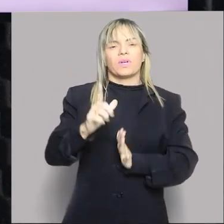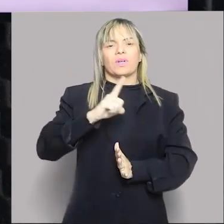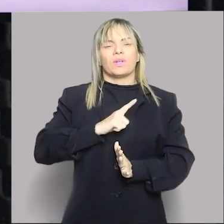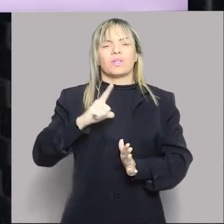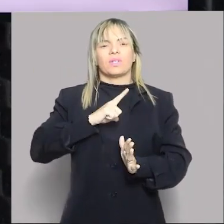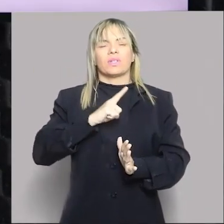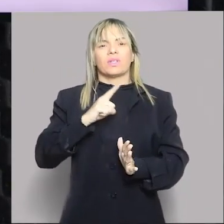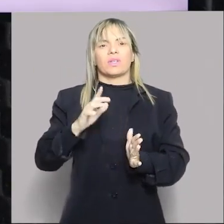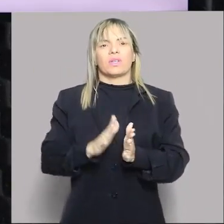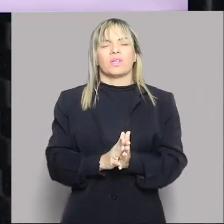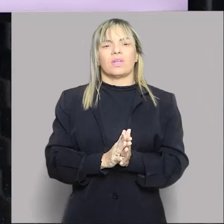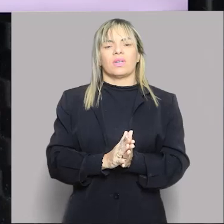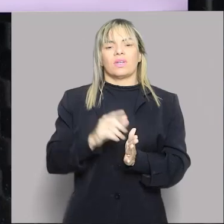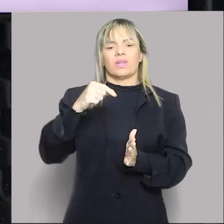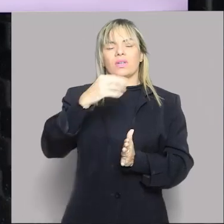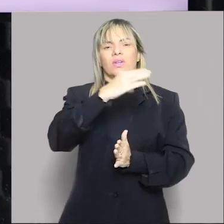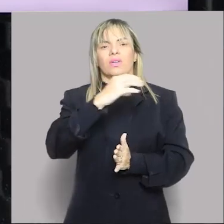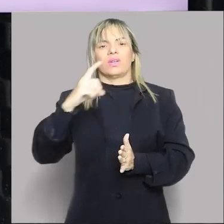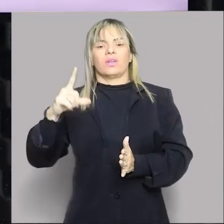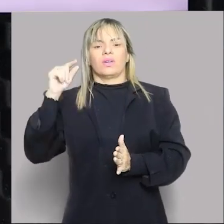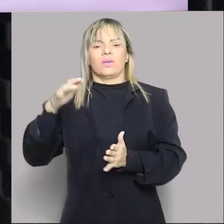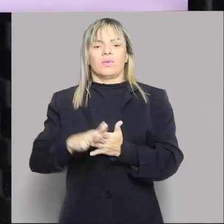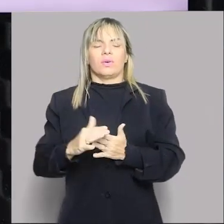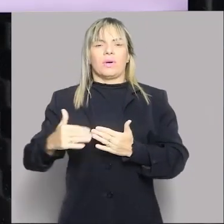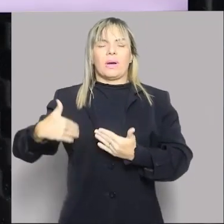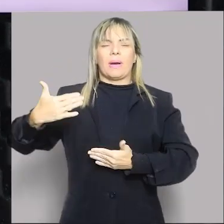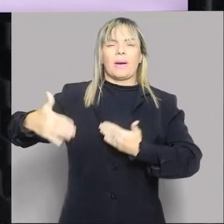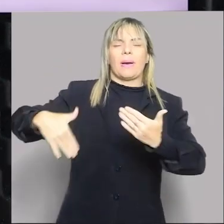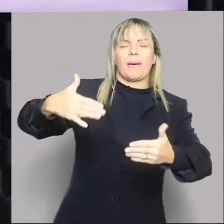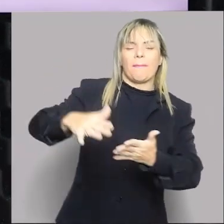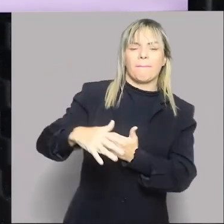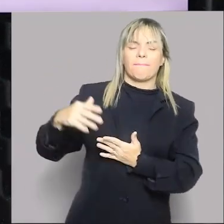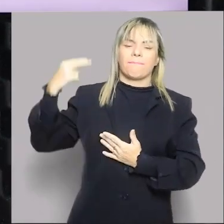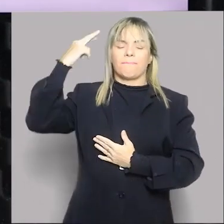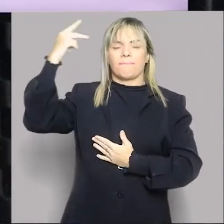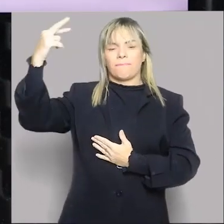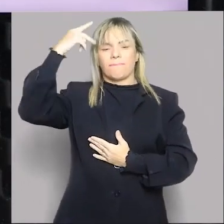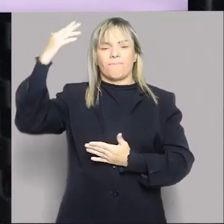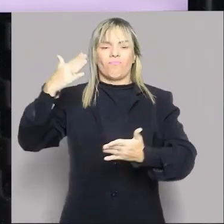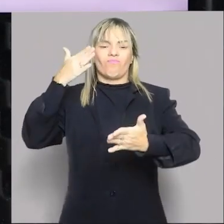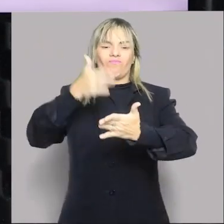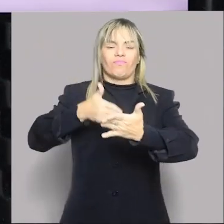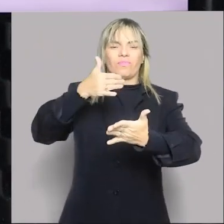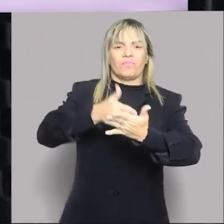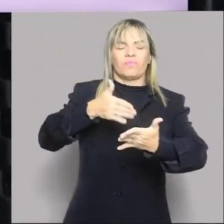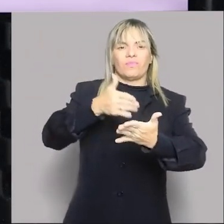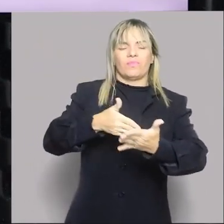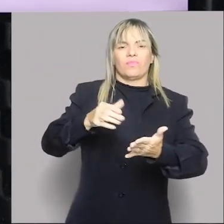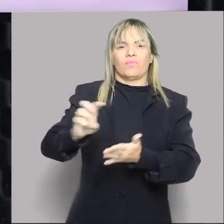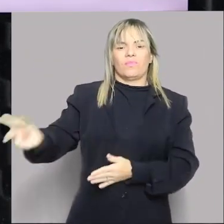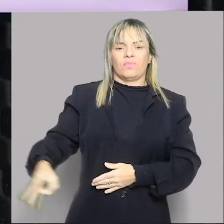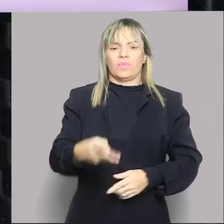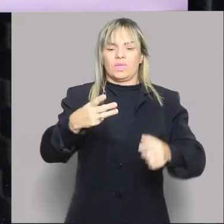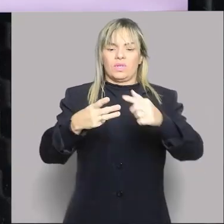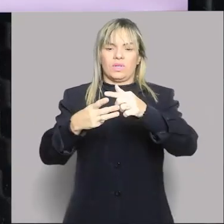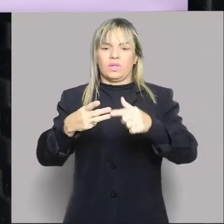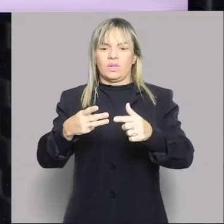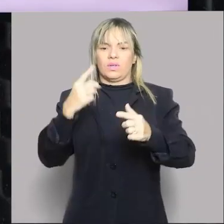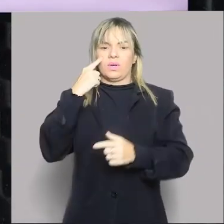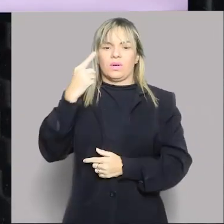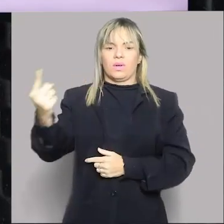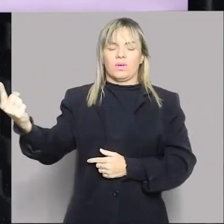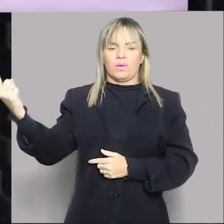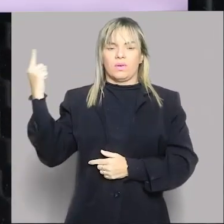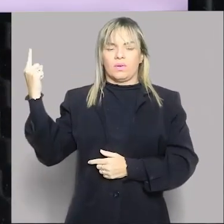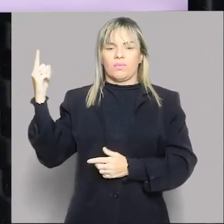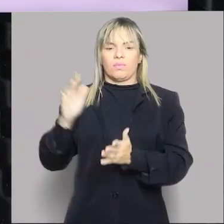ao longo da história, essas classificações eram mais limitadas. Elas eram divididas em três maneiras, a simbólica,